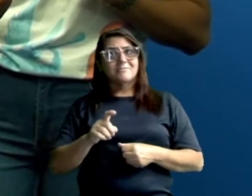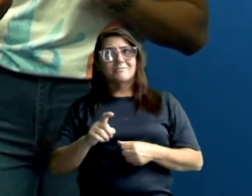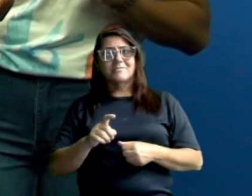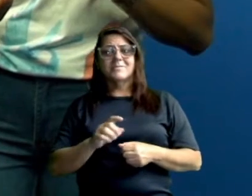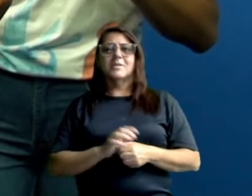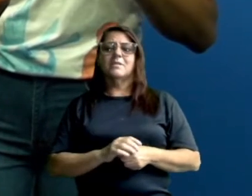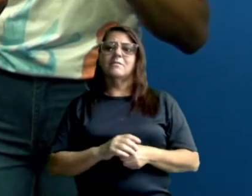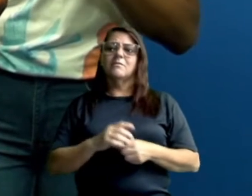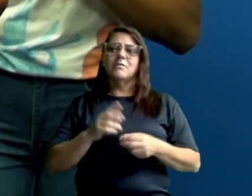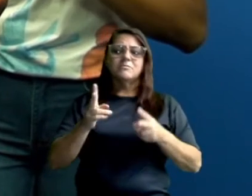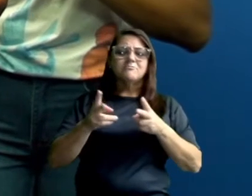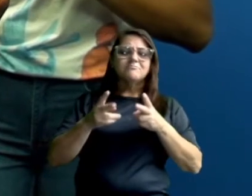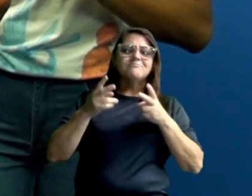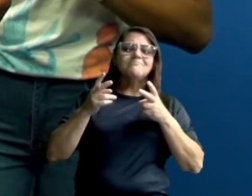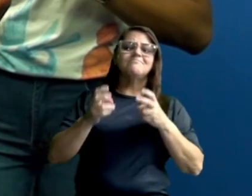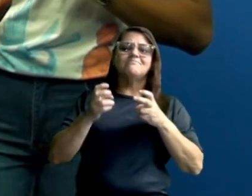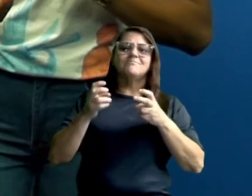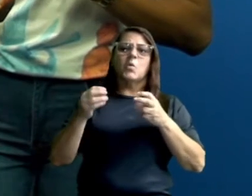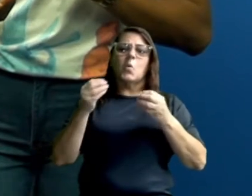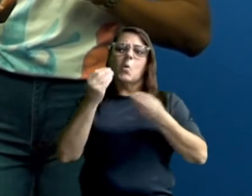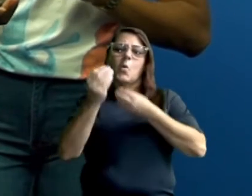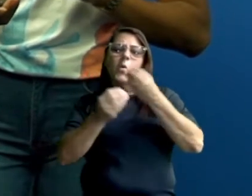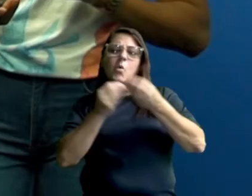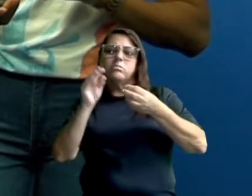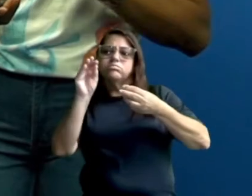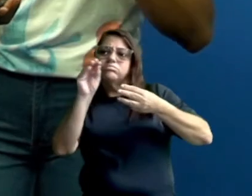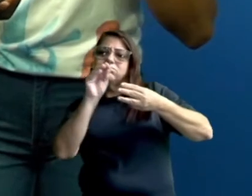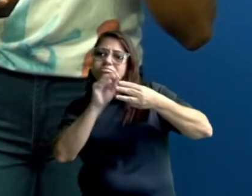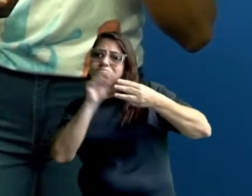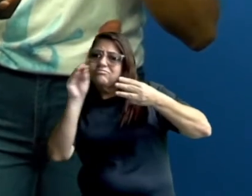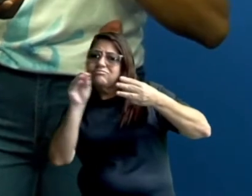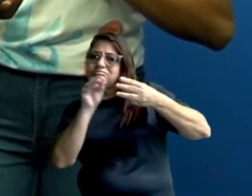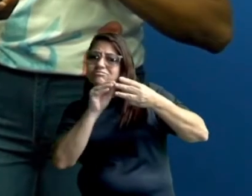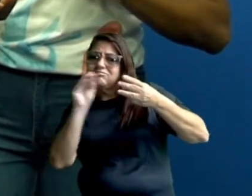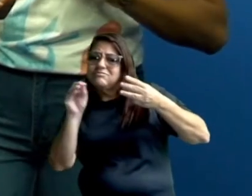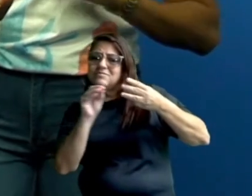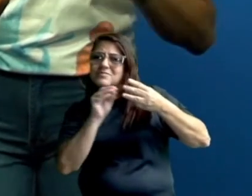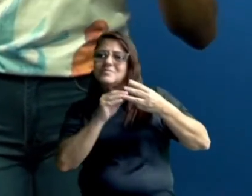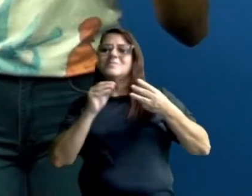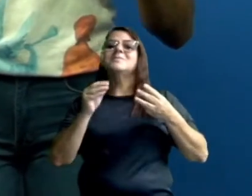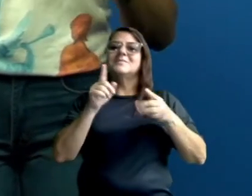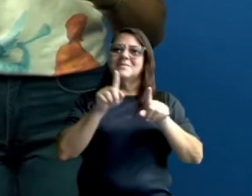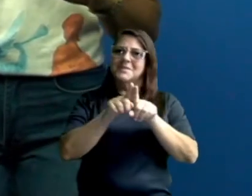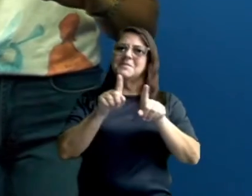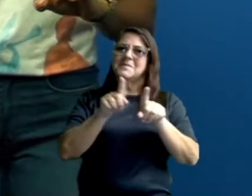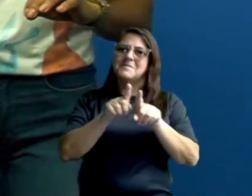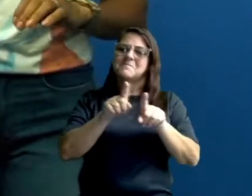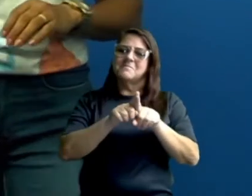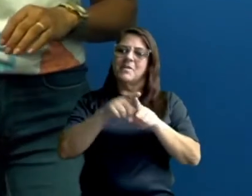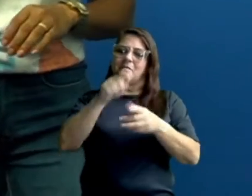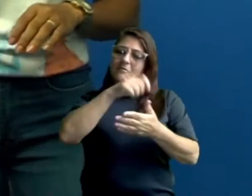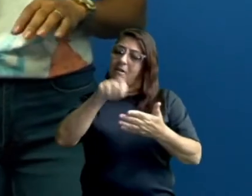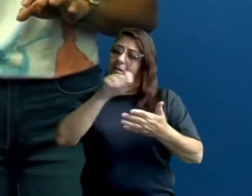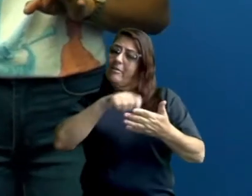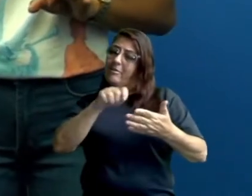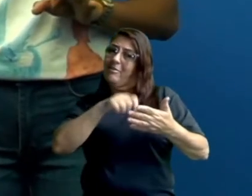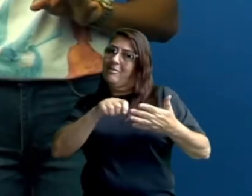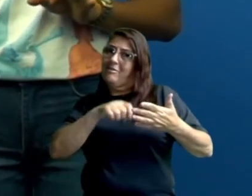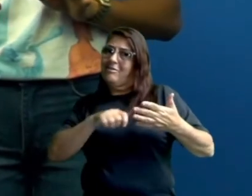aí direitinho como é que se encaixam cada uma. Então, vai se ligando e vai fazendo suas